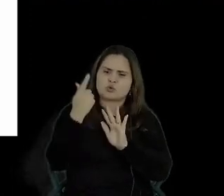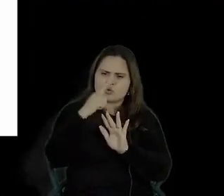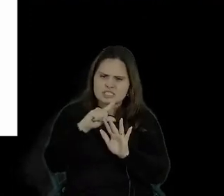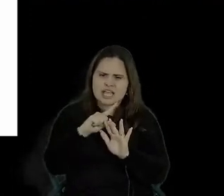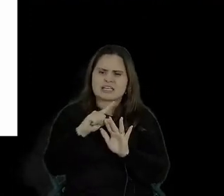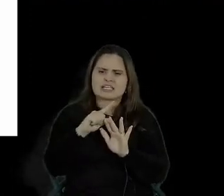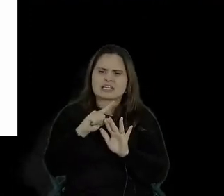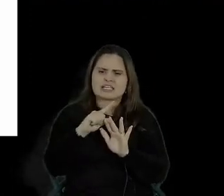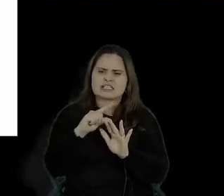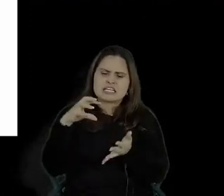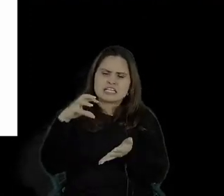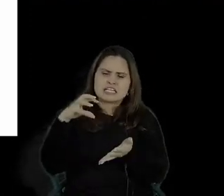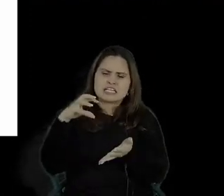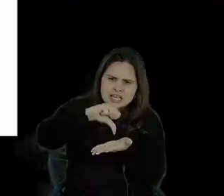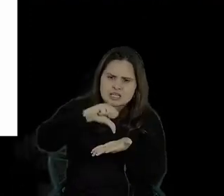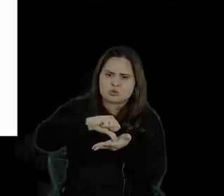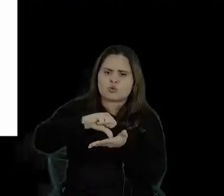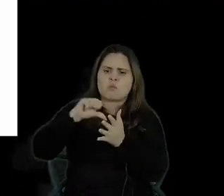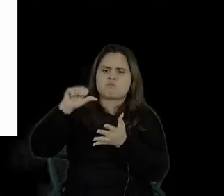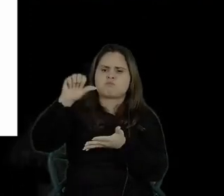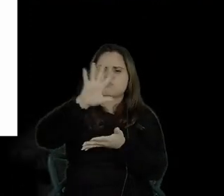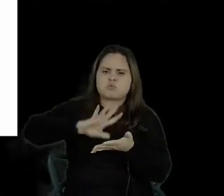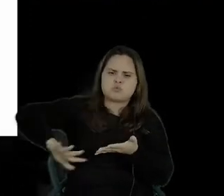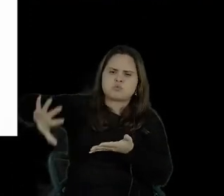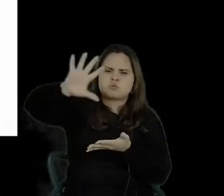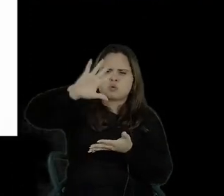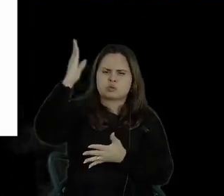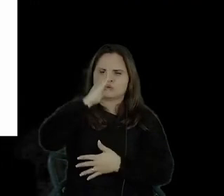mundial no Brasil, fazer com que as crianças, todas as crianças